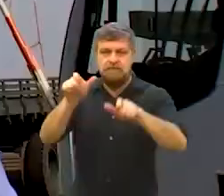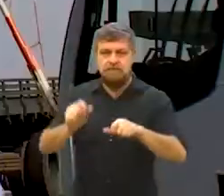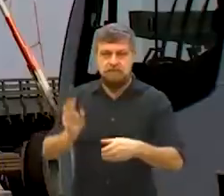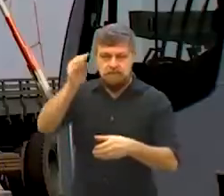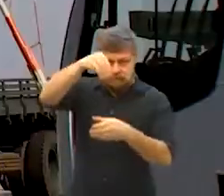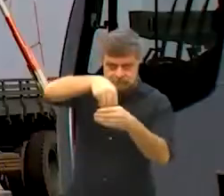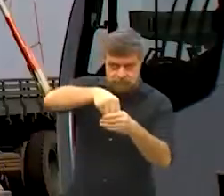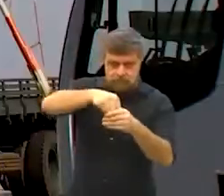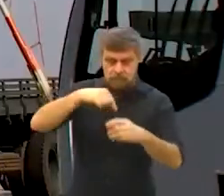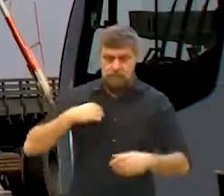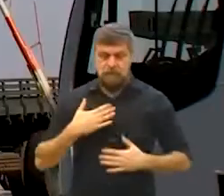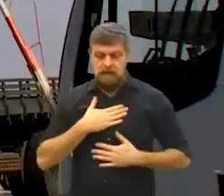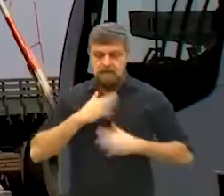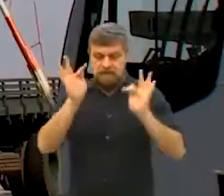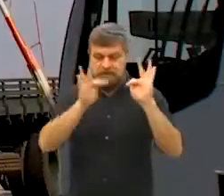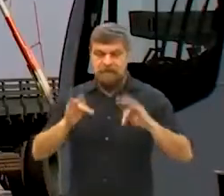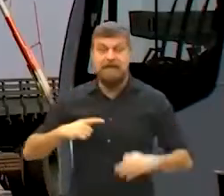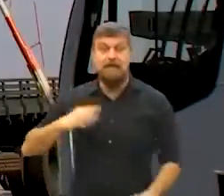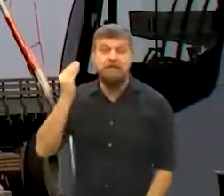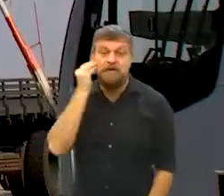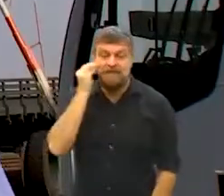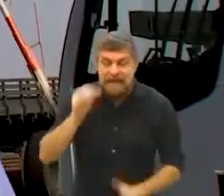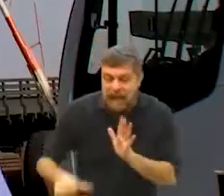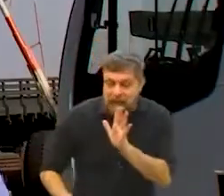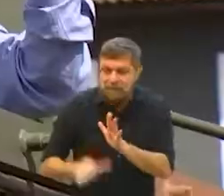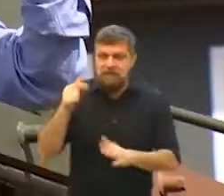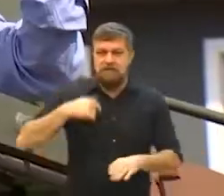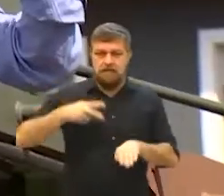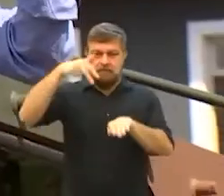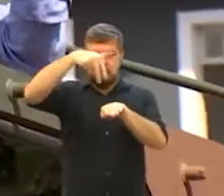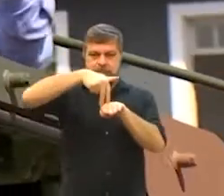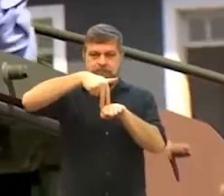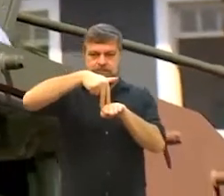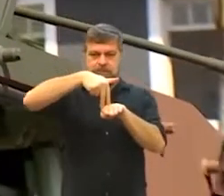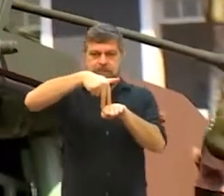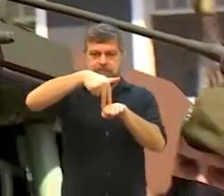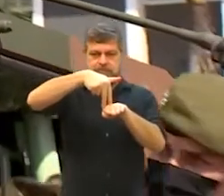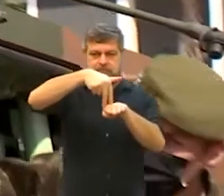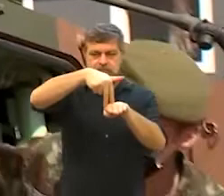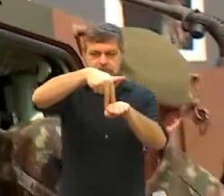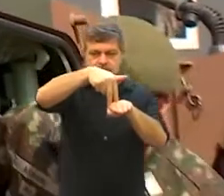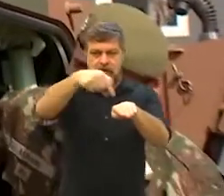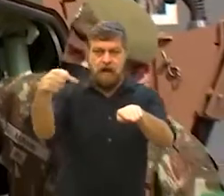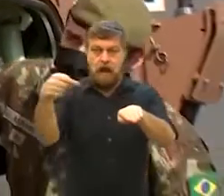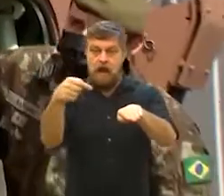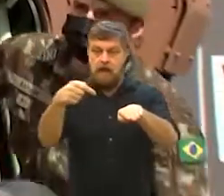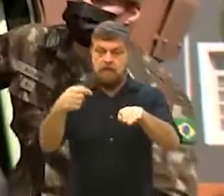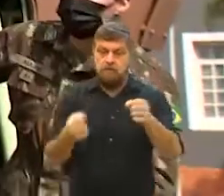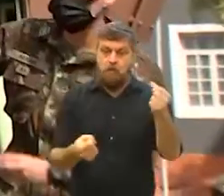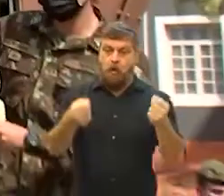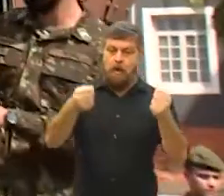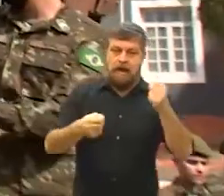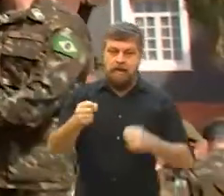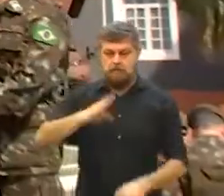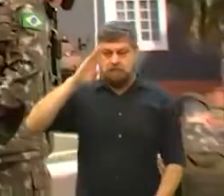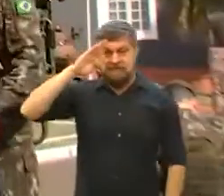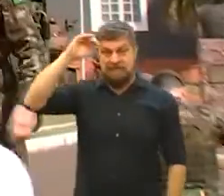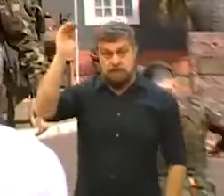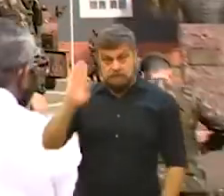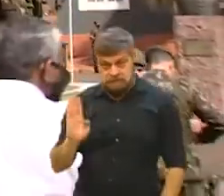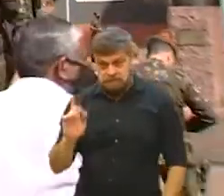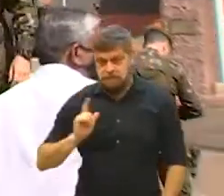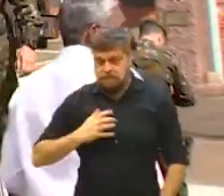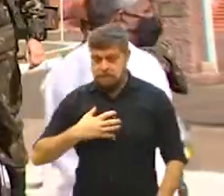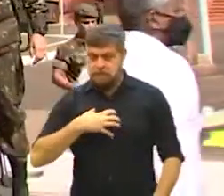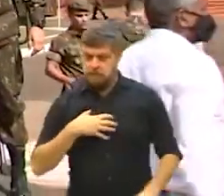tripulantes feliz também por ter andado neste blindado primeira vez que eu ando um blindado do exército brasileiro pude